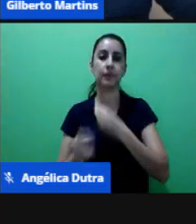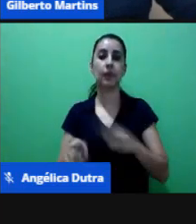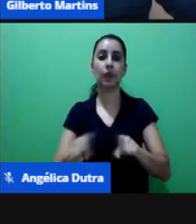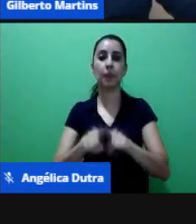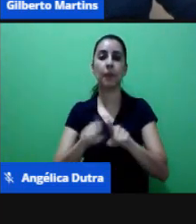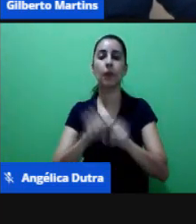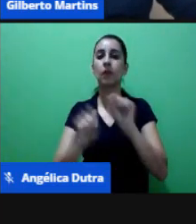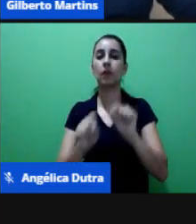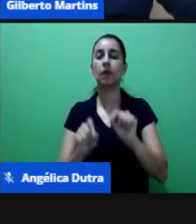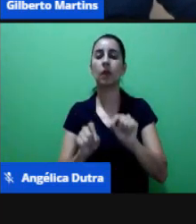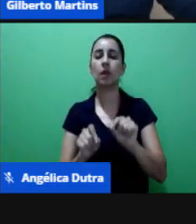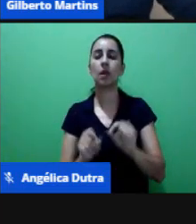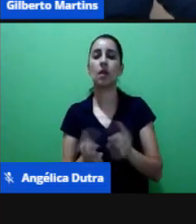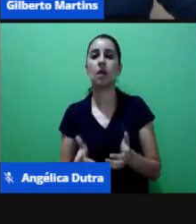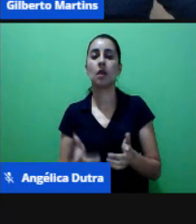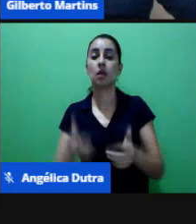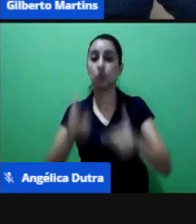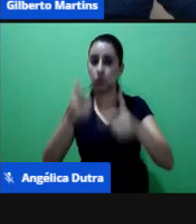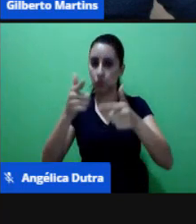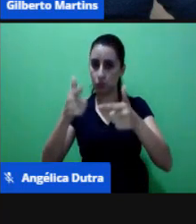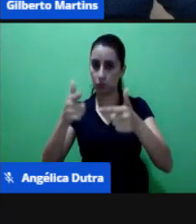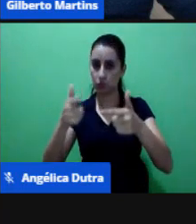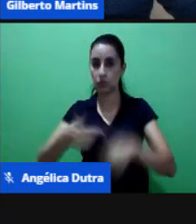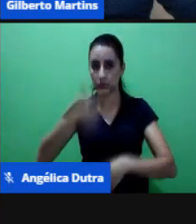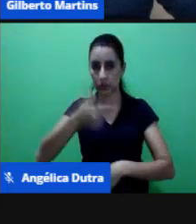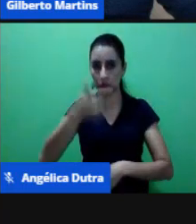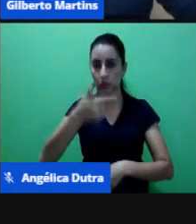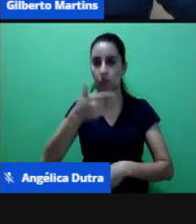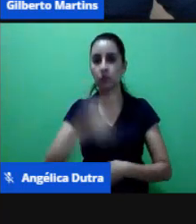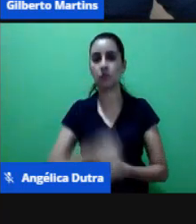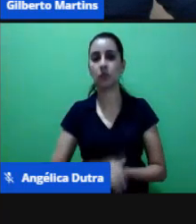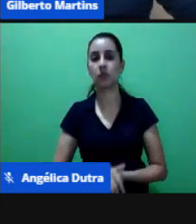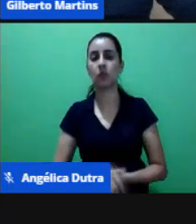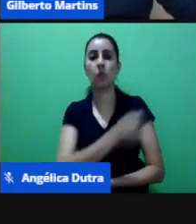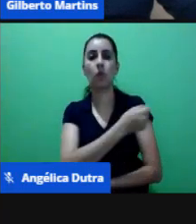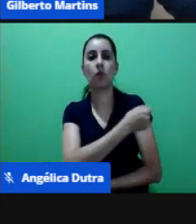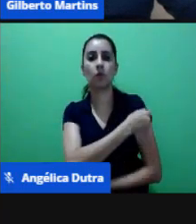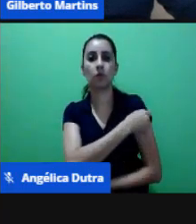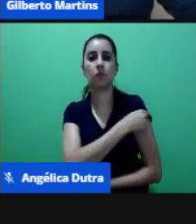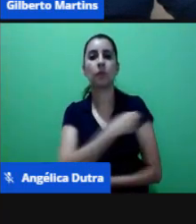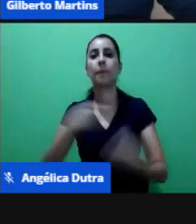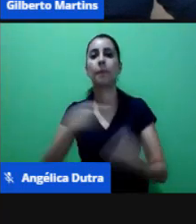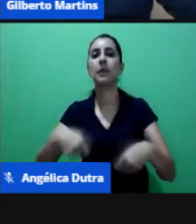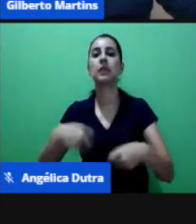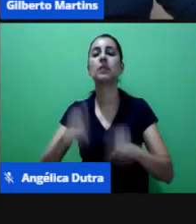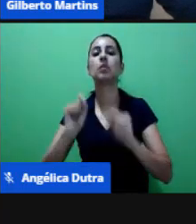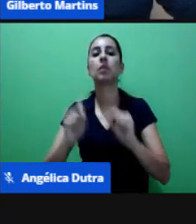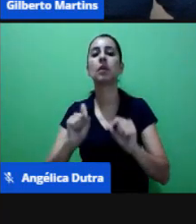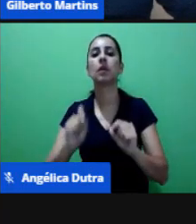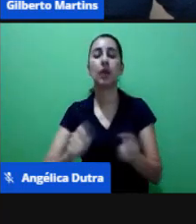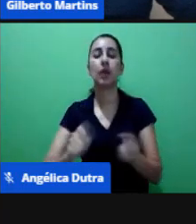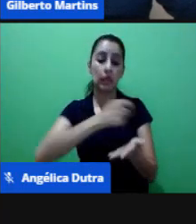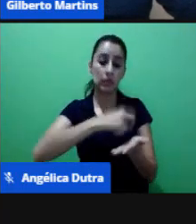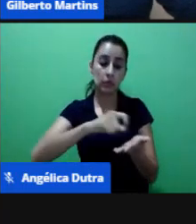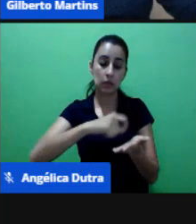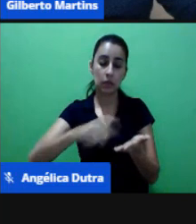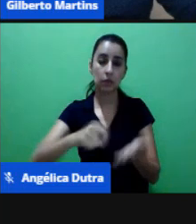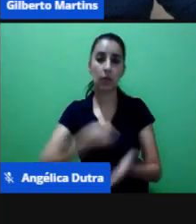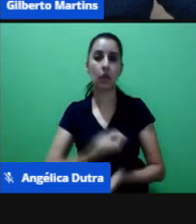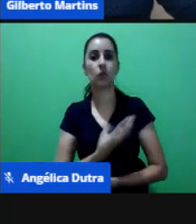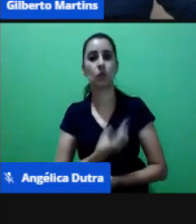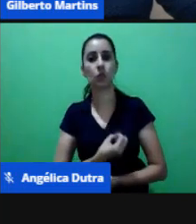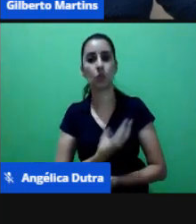da matemática, que ele pode alcançar ao final deste ano, é escrever números por meio